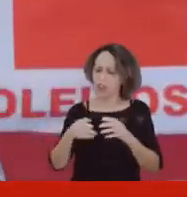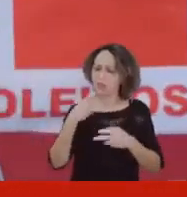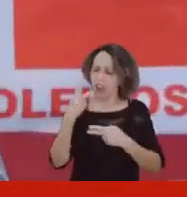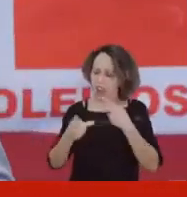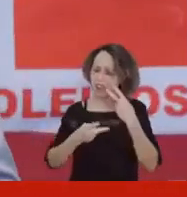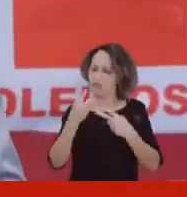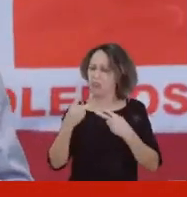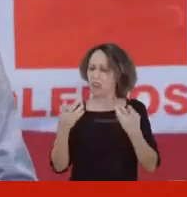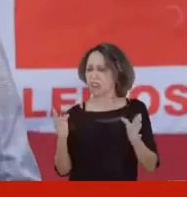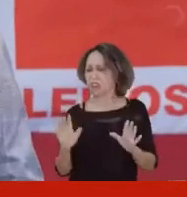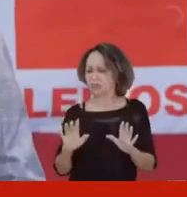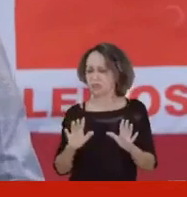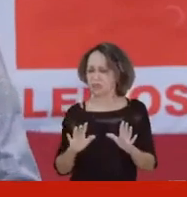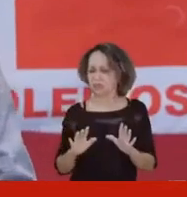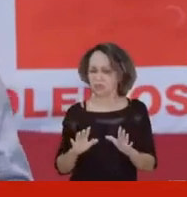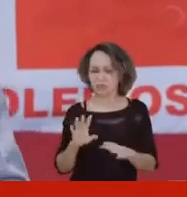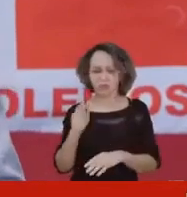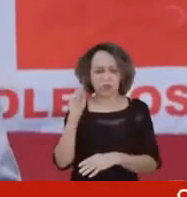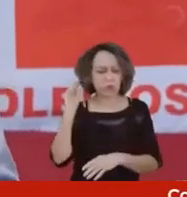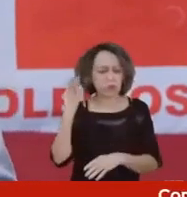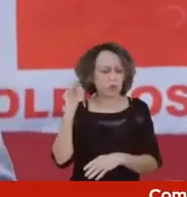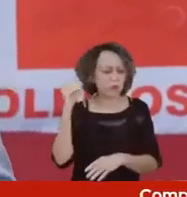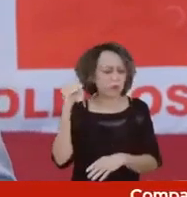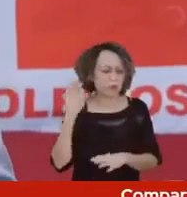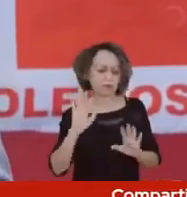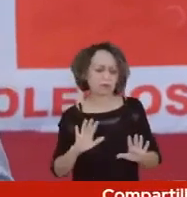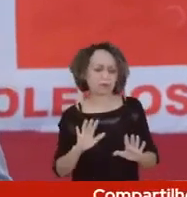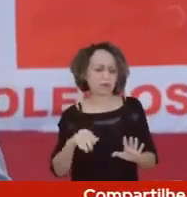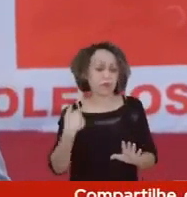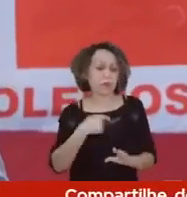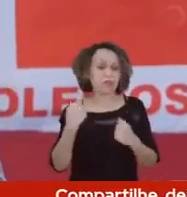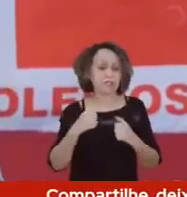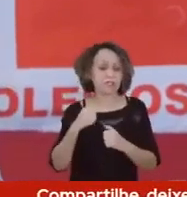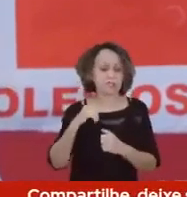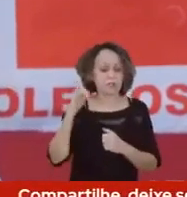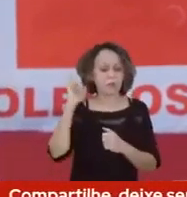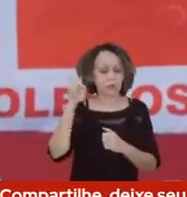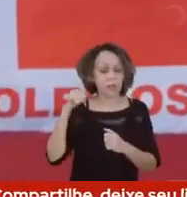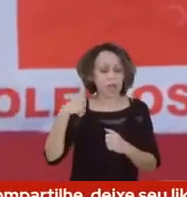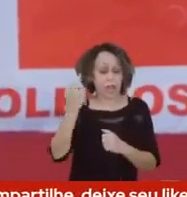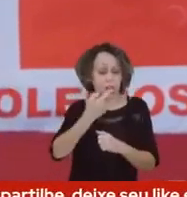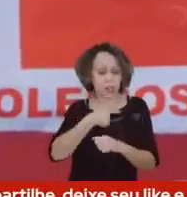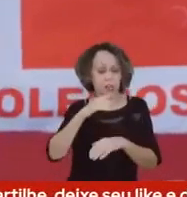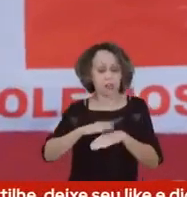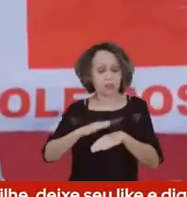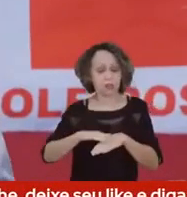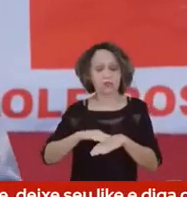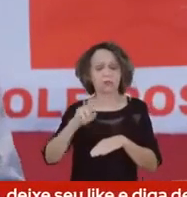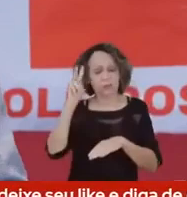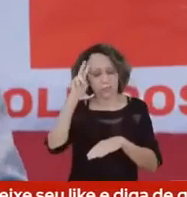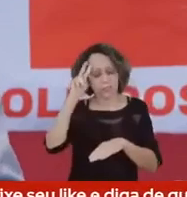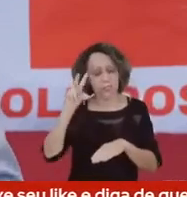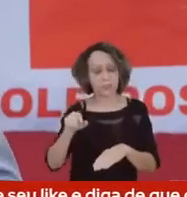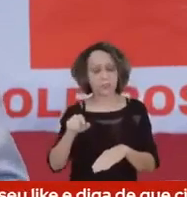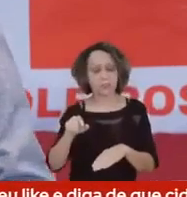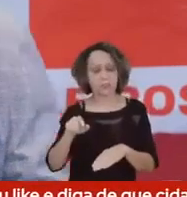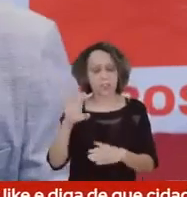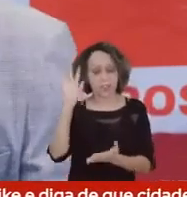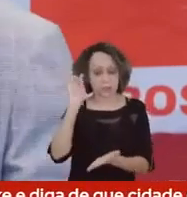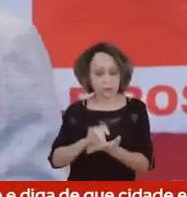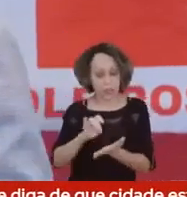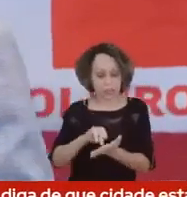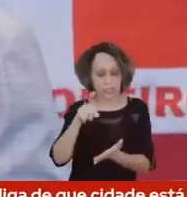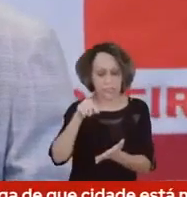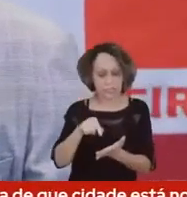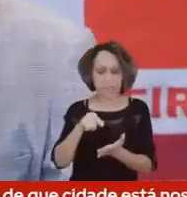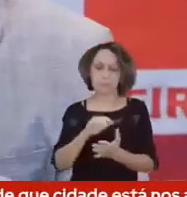que nós temos que contar a nossa narrativa do jeito que ela é. Às vezes demora um pouco para o povo acreditar, mas se a